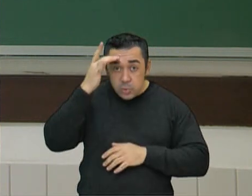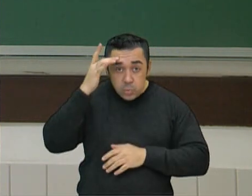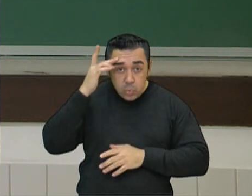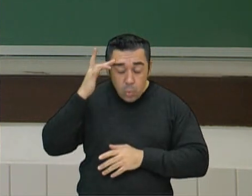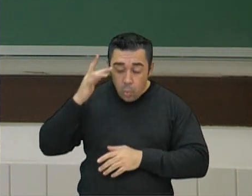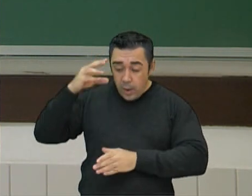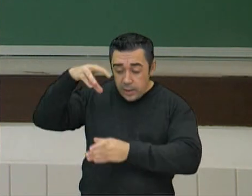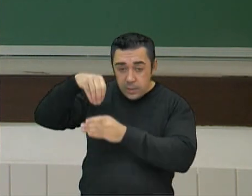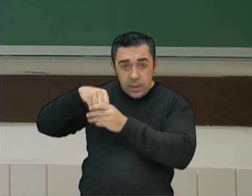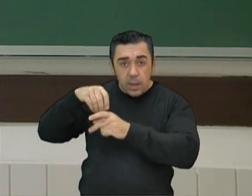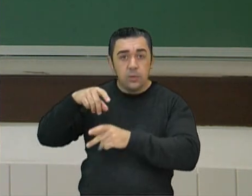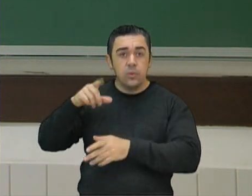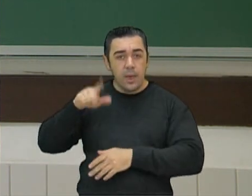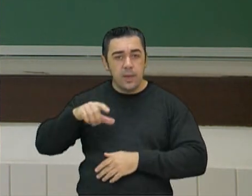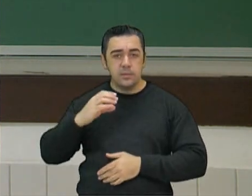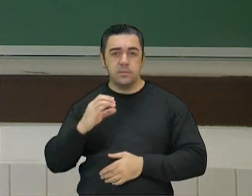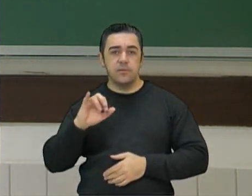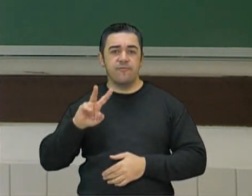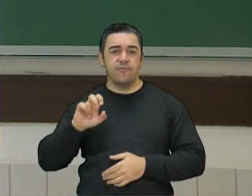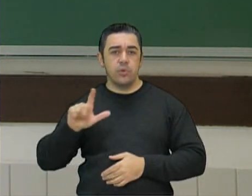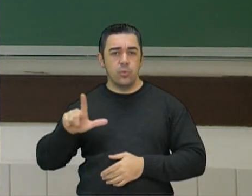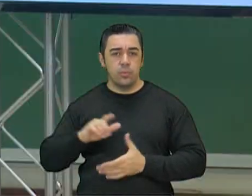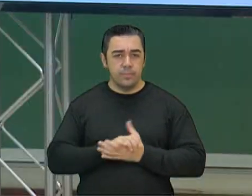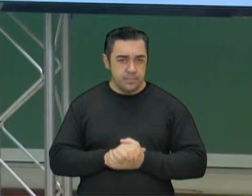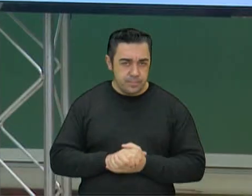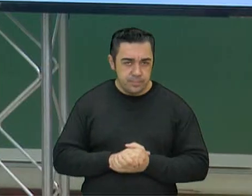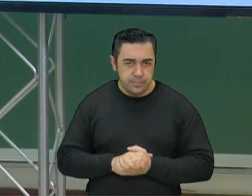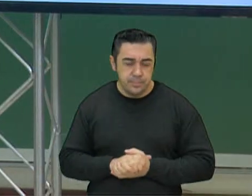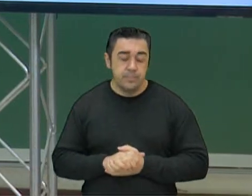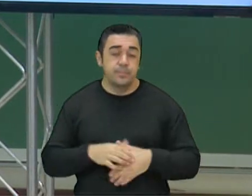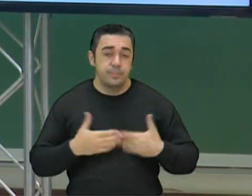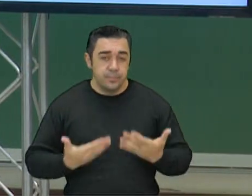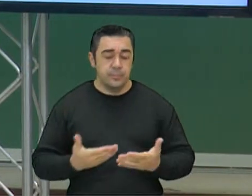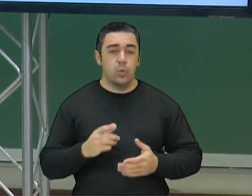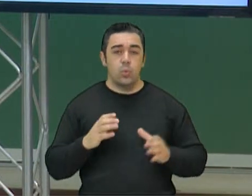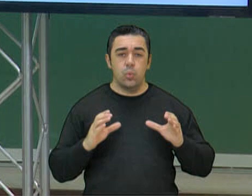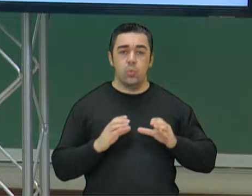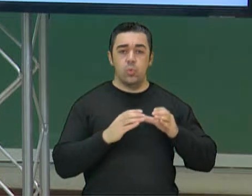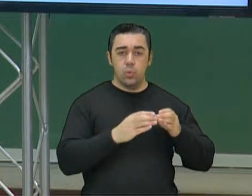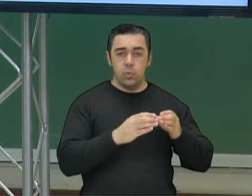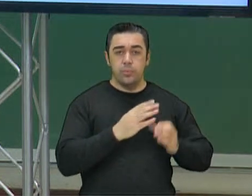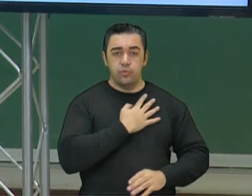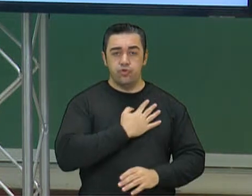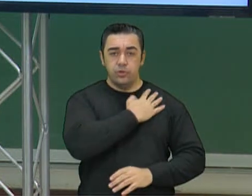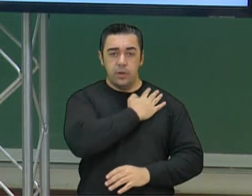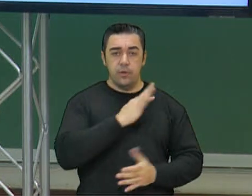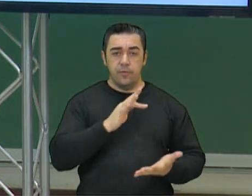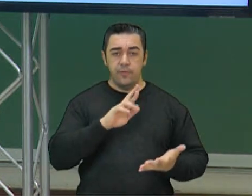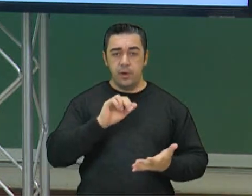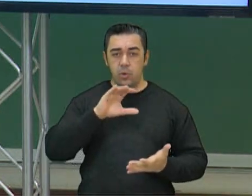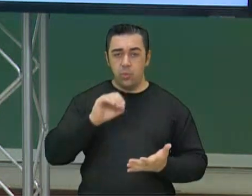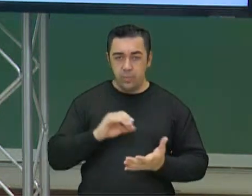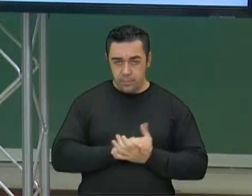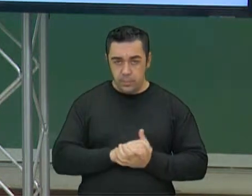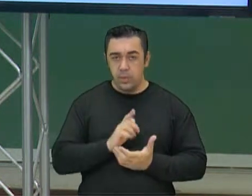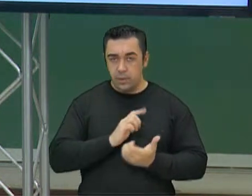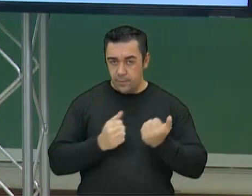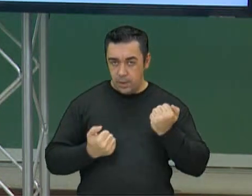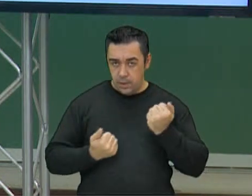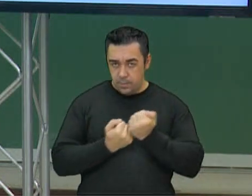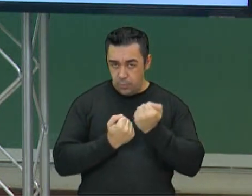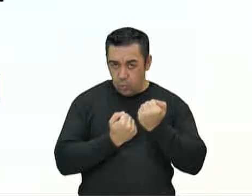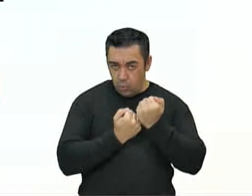guerra civil na Espanha. As forças nacionalistas do general Franco receberam apoio